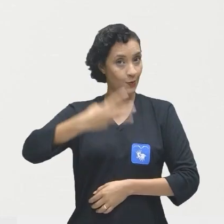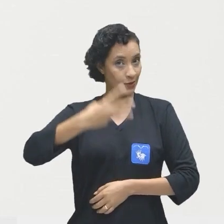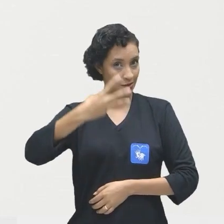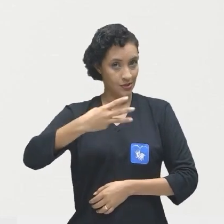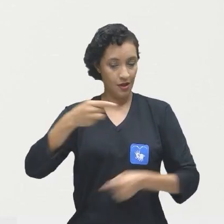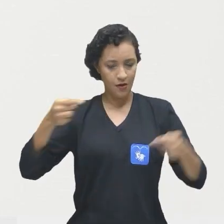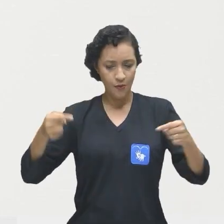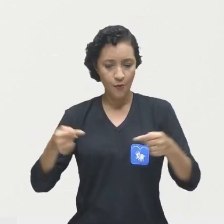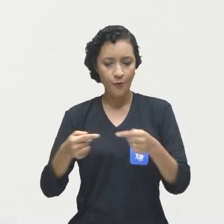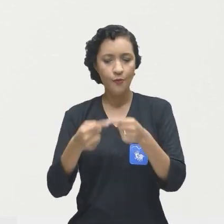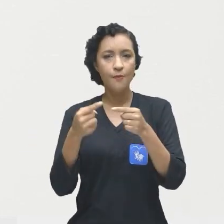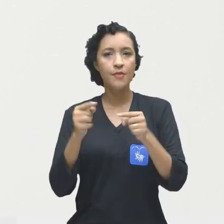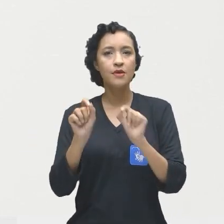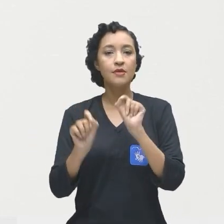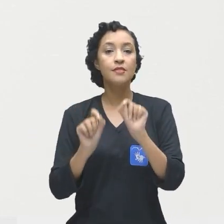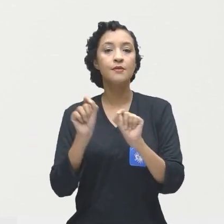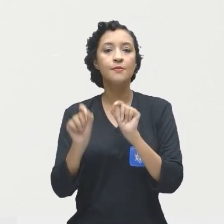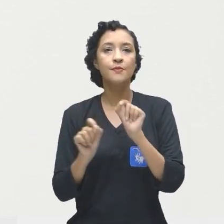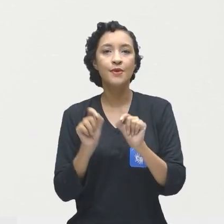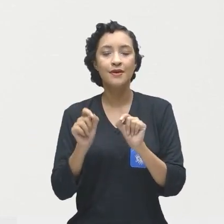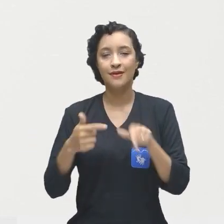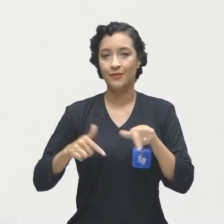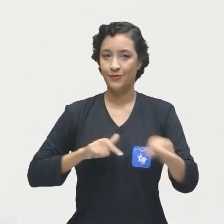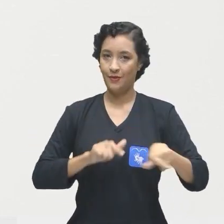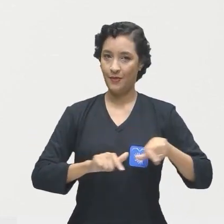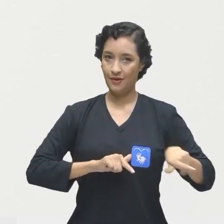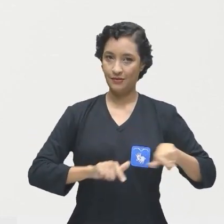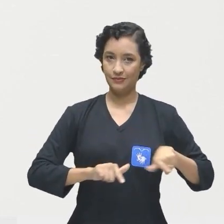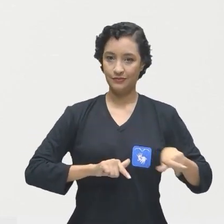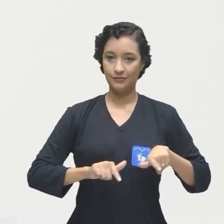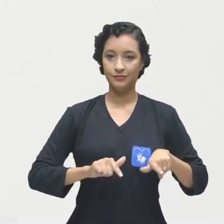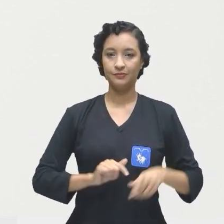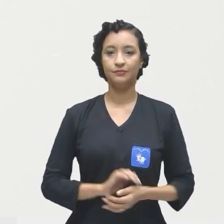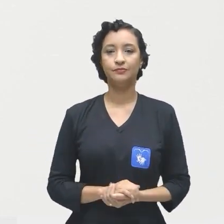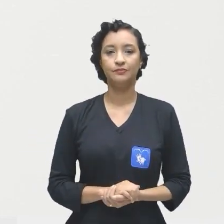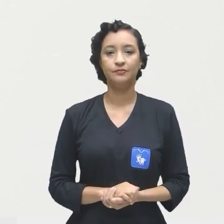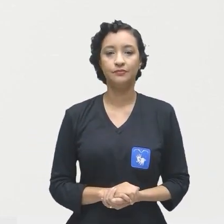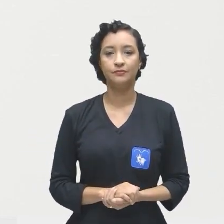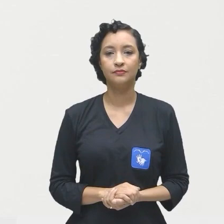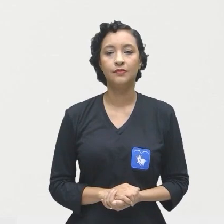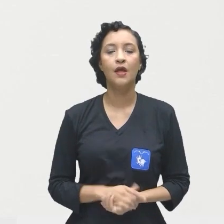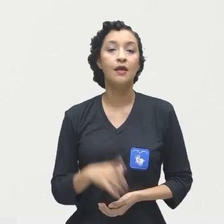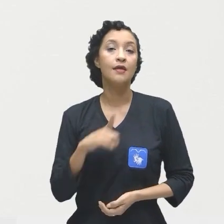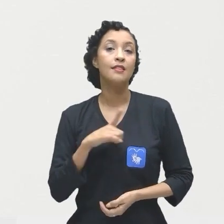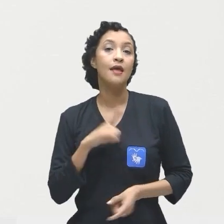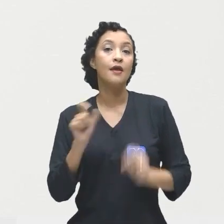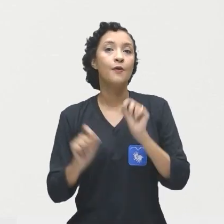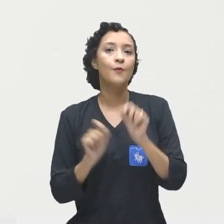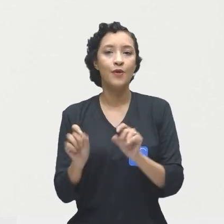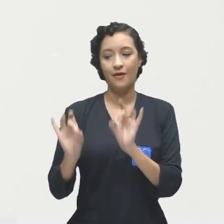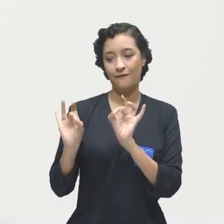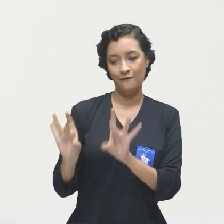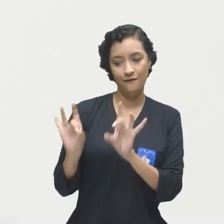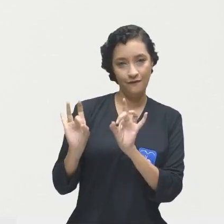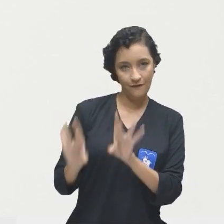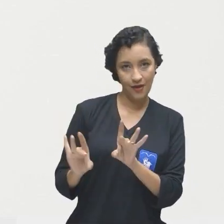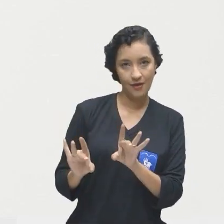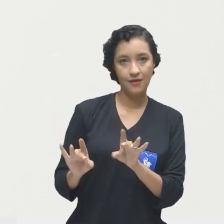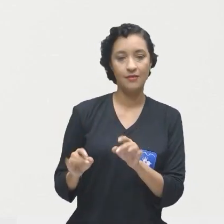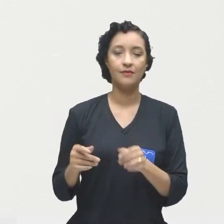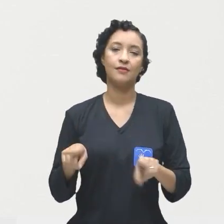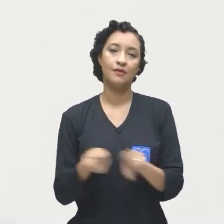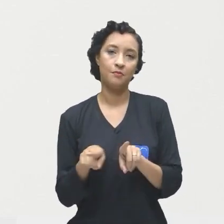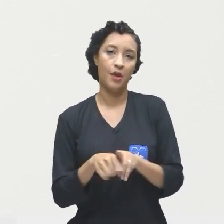ligado ao recurso trabalho, porque daí nós já temos o comércio e os serviços, tá bom,